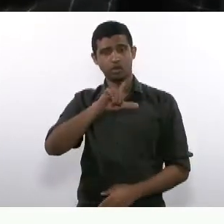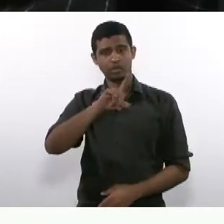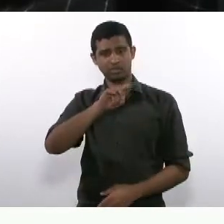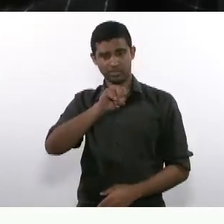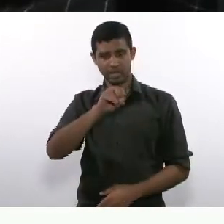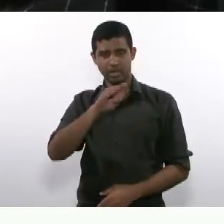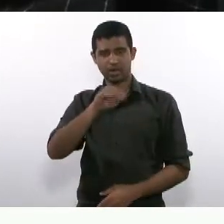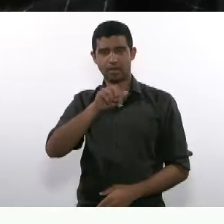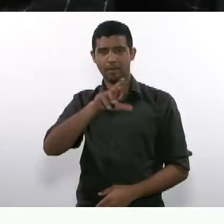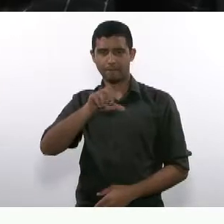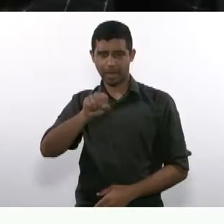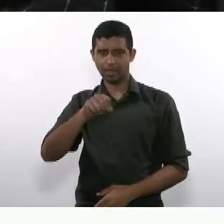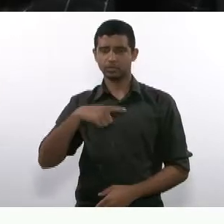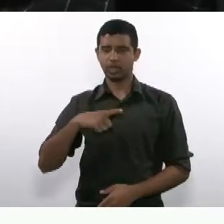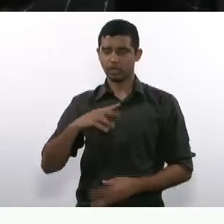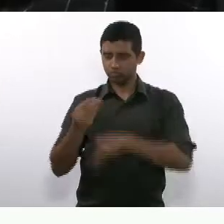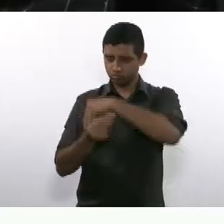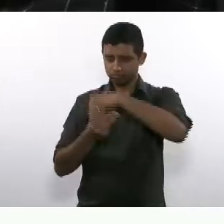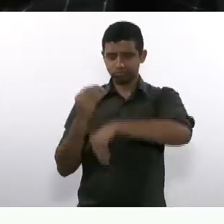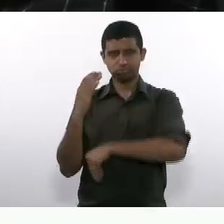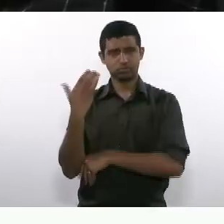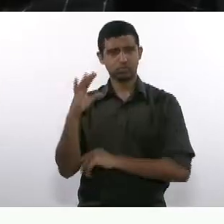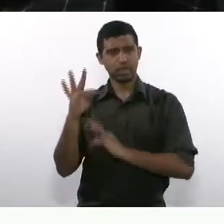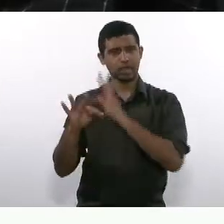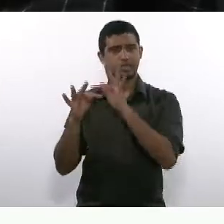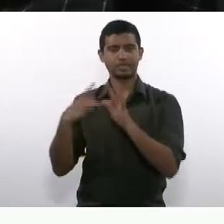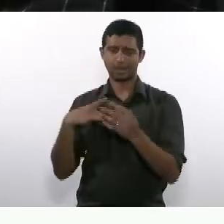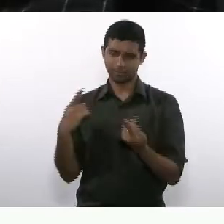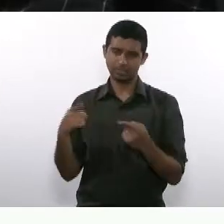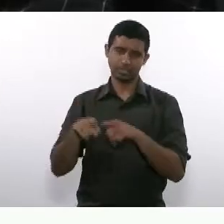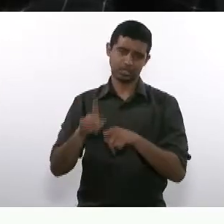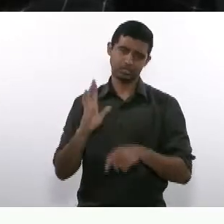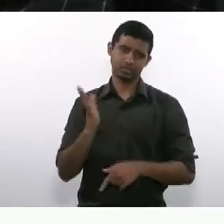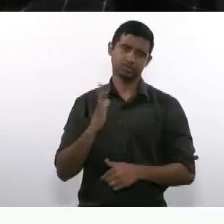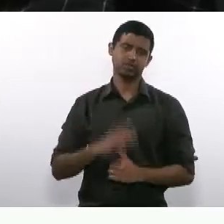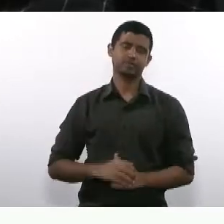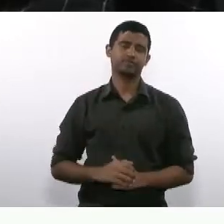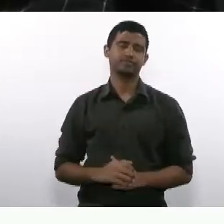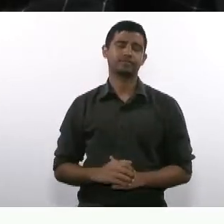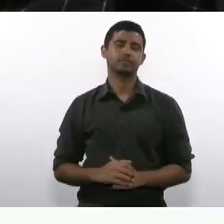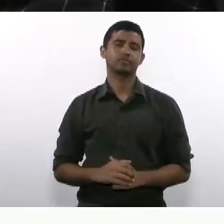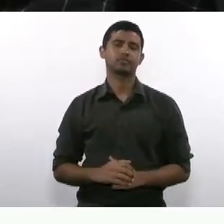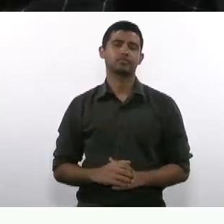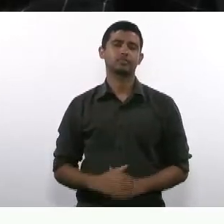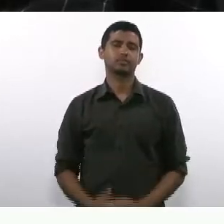de Ciência e Tecnologia, tentando essa parceria. Tá?